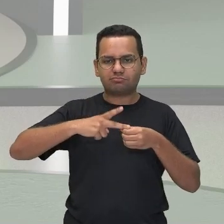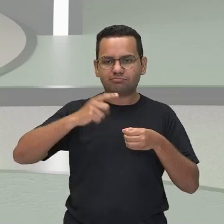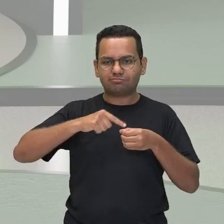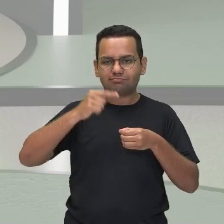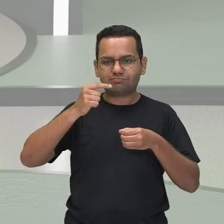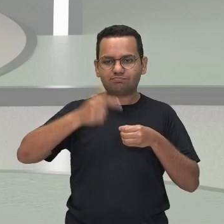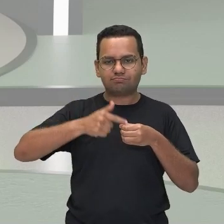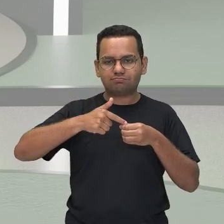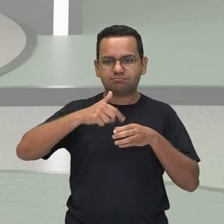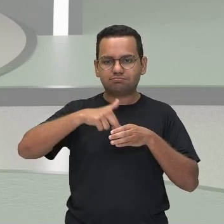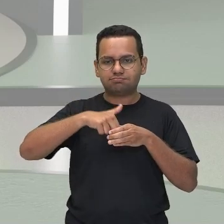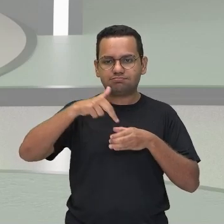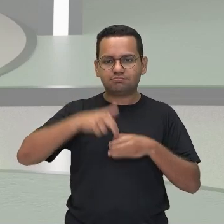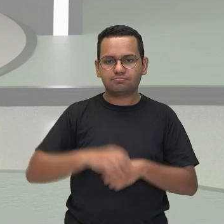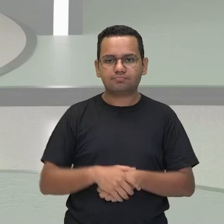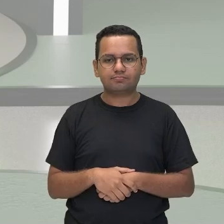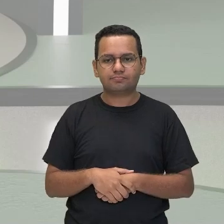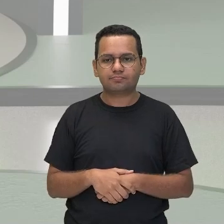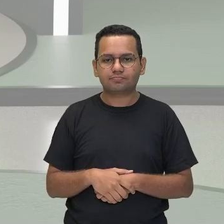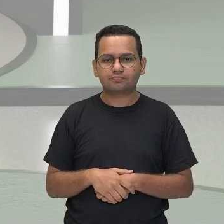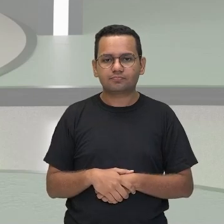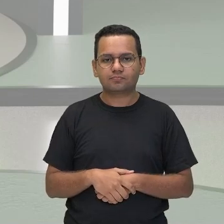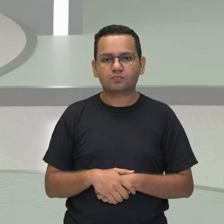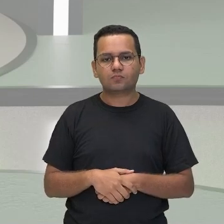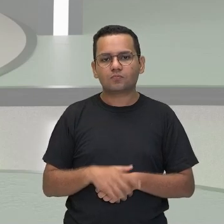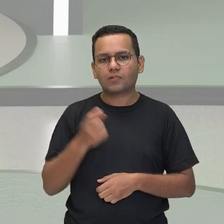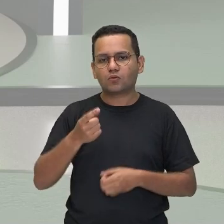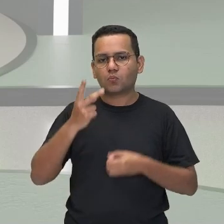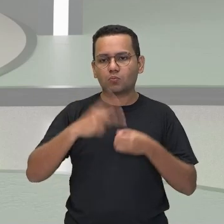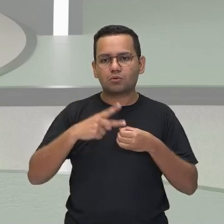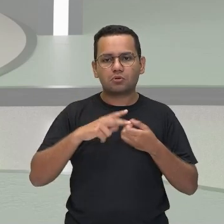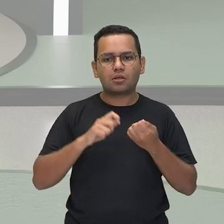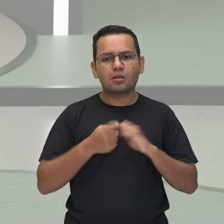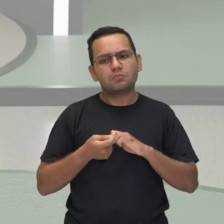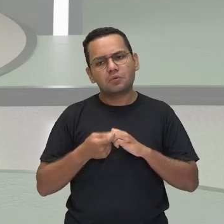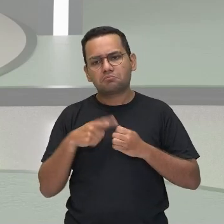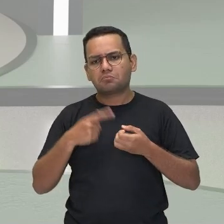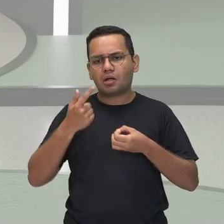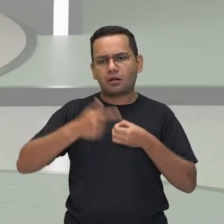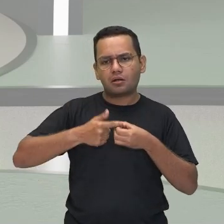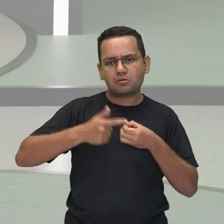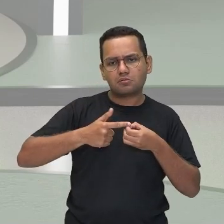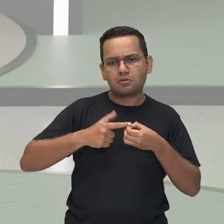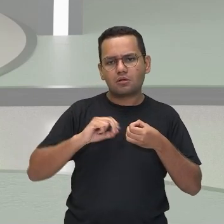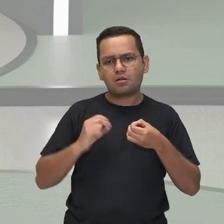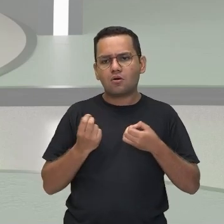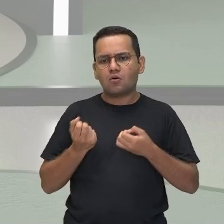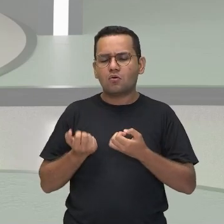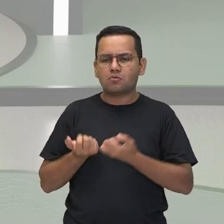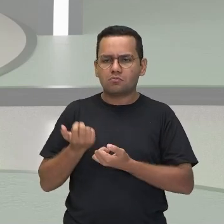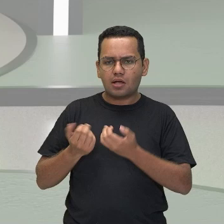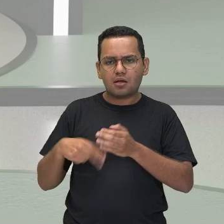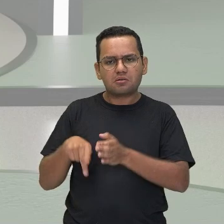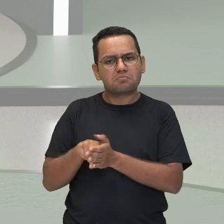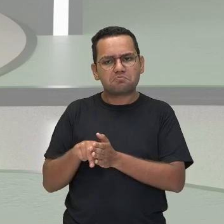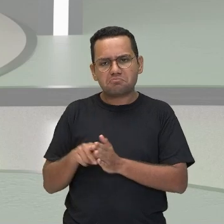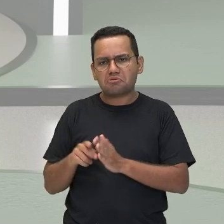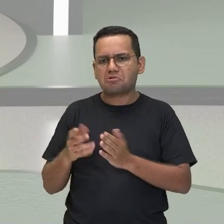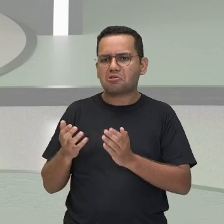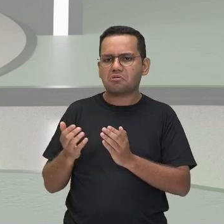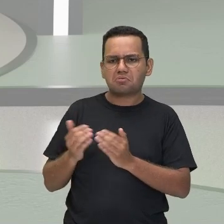quê? Do gás de cozinha, da gasolina, do querosene, do óleo diesel, do